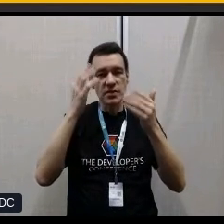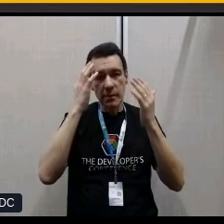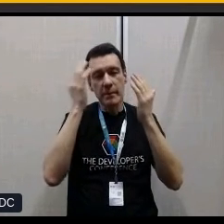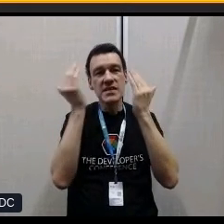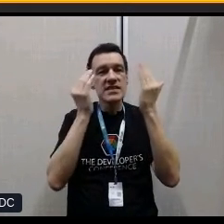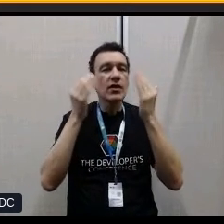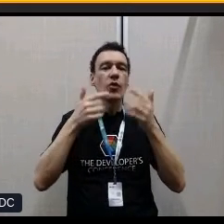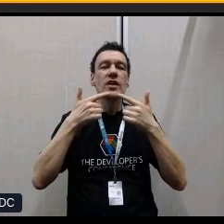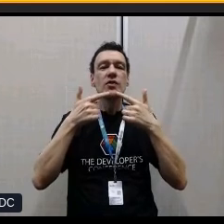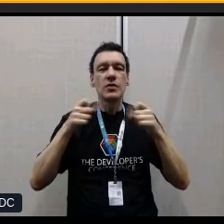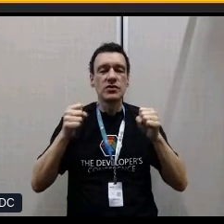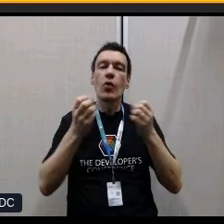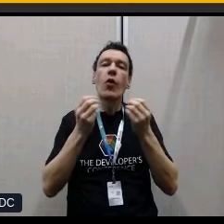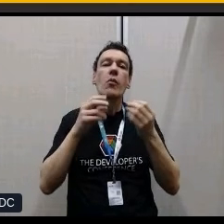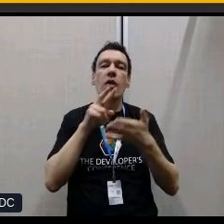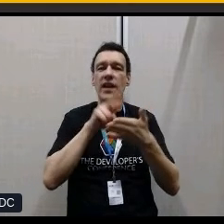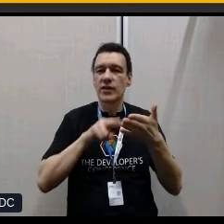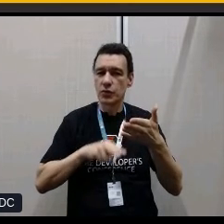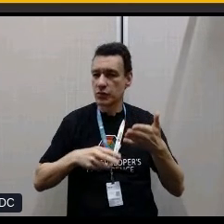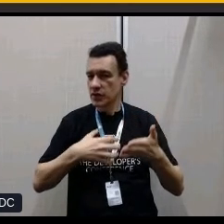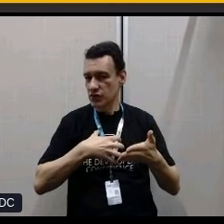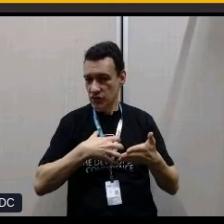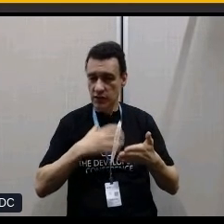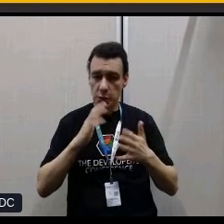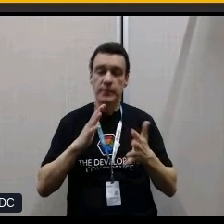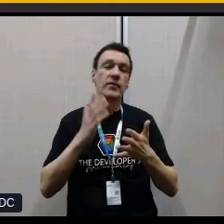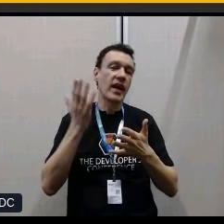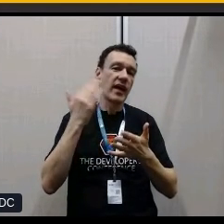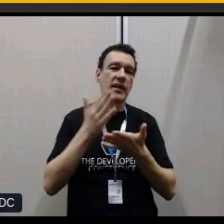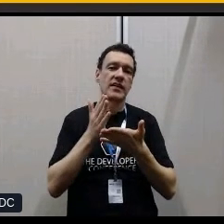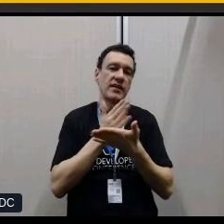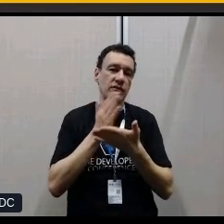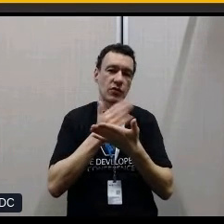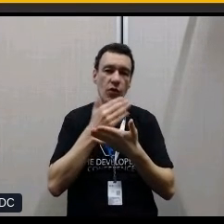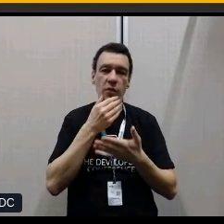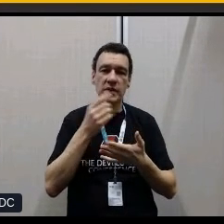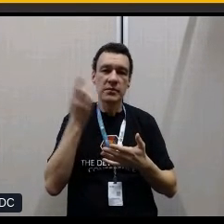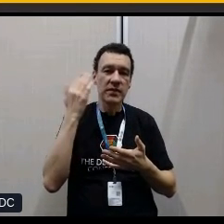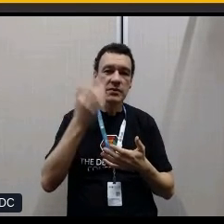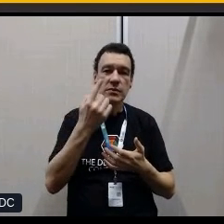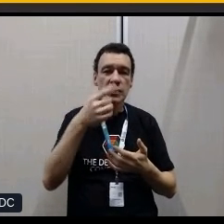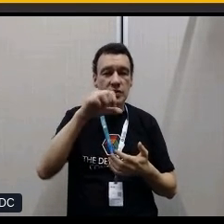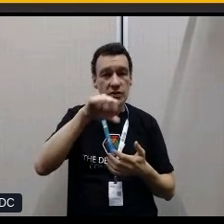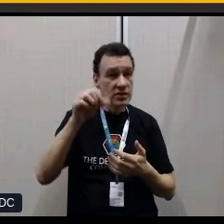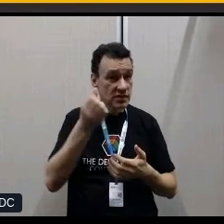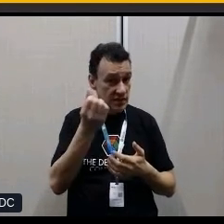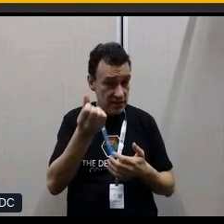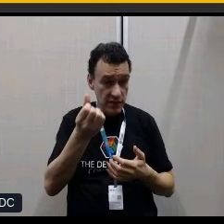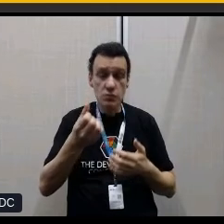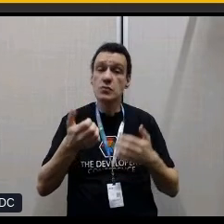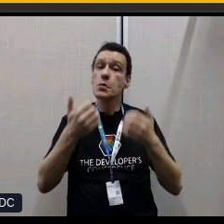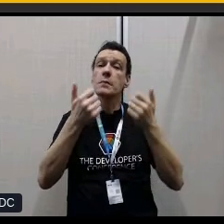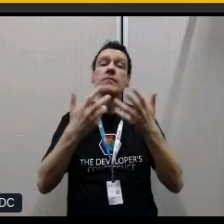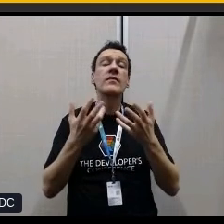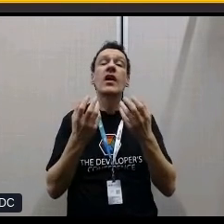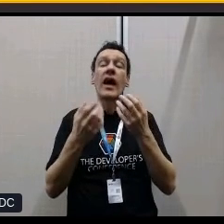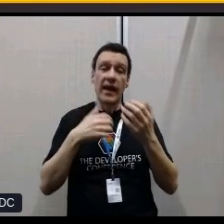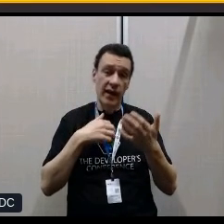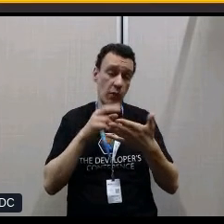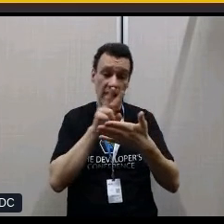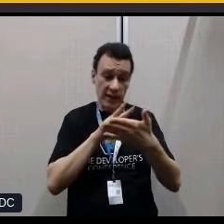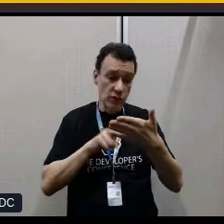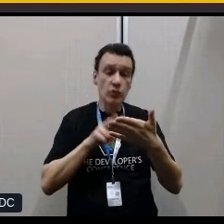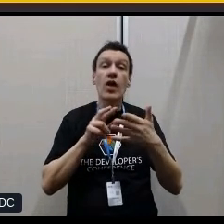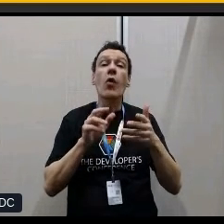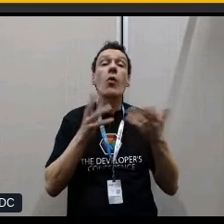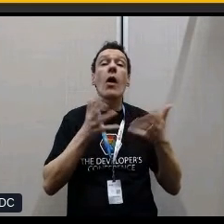um livro muito legal, feito pelo Cabral, lançado em 86, que ele simplifica as fases do processo de leitura como um todo. E quando eu falo leitura, leitura